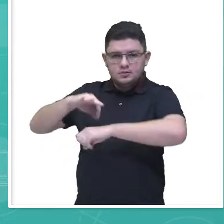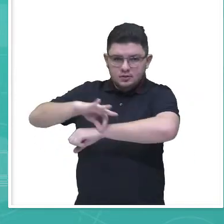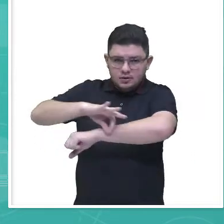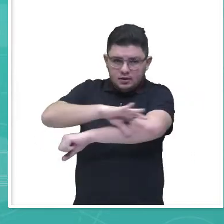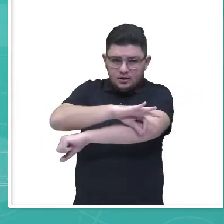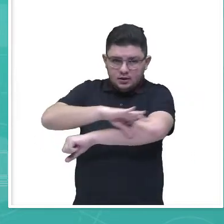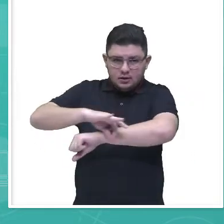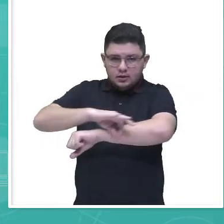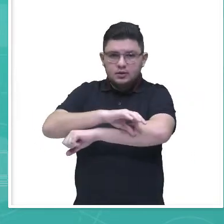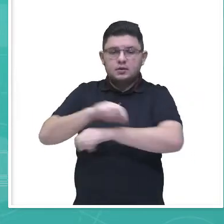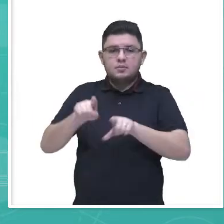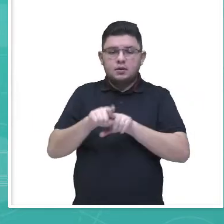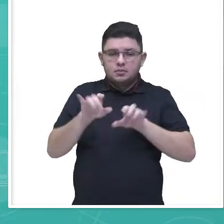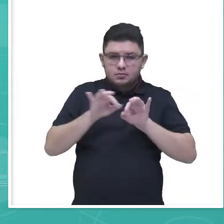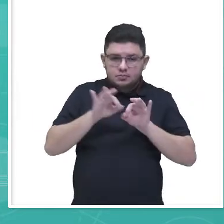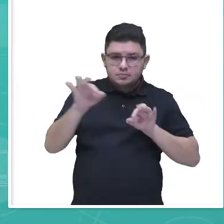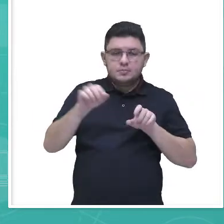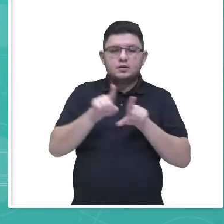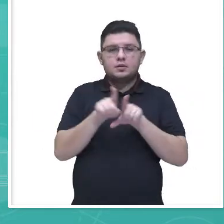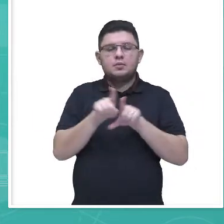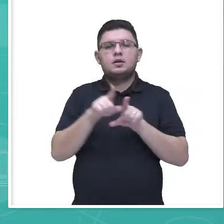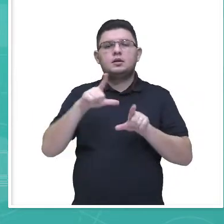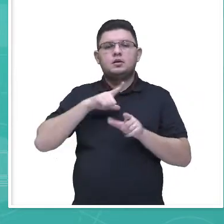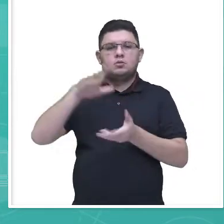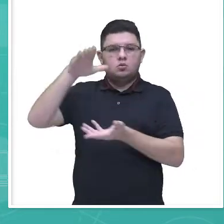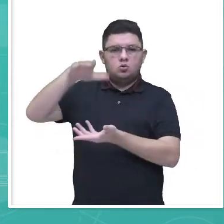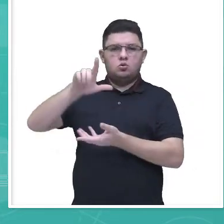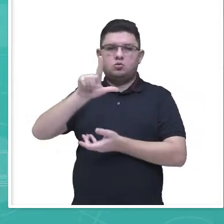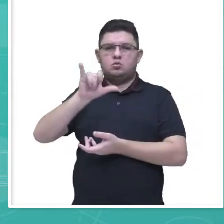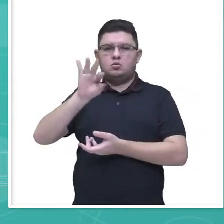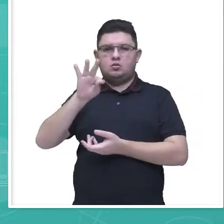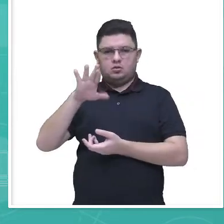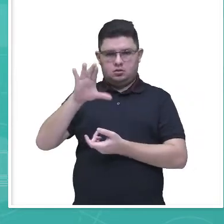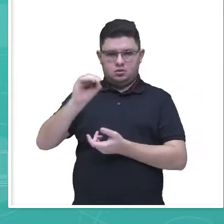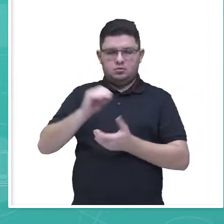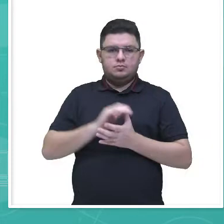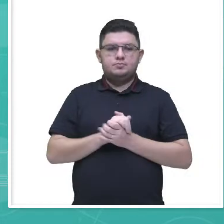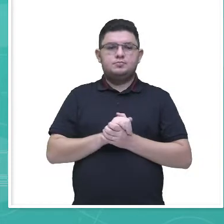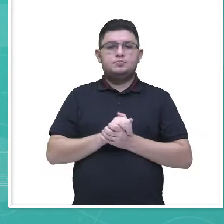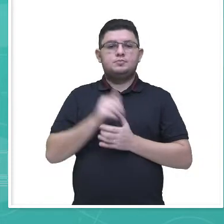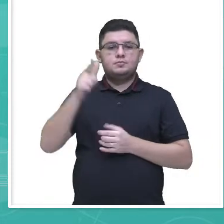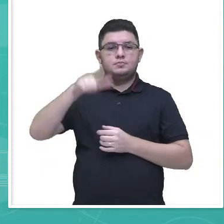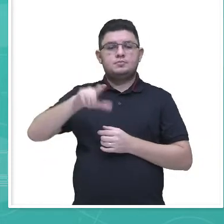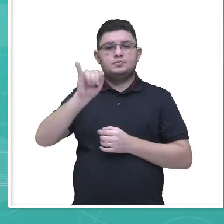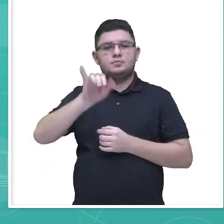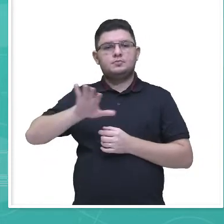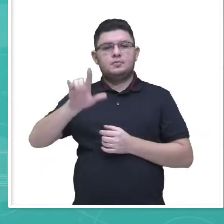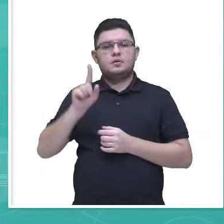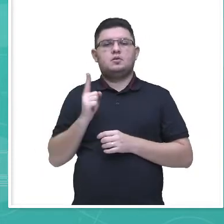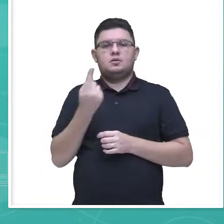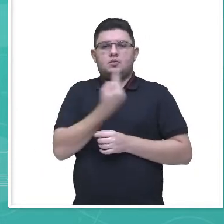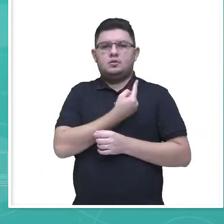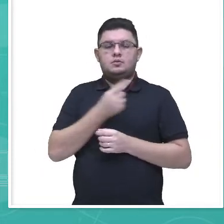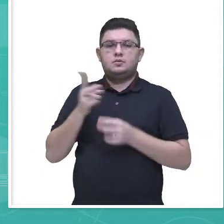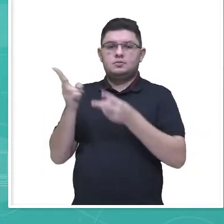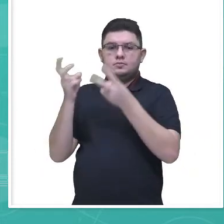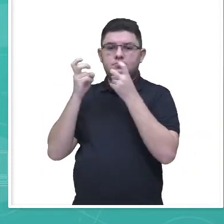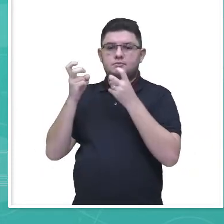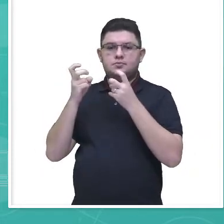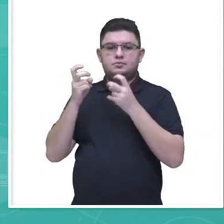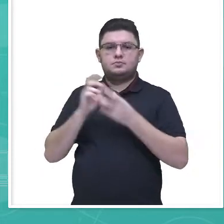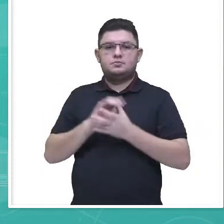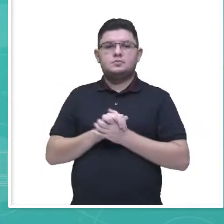litro, Muito bem, olha só. Uma outra imagem que a gente vai observar, aí na imagem a seguir, nós temos